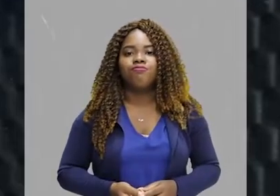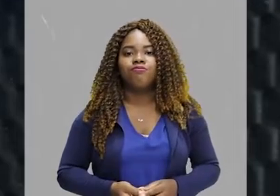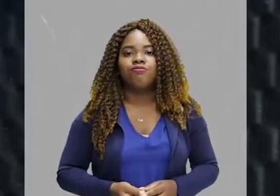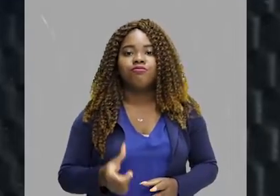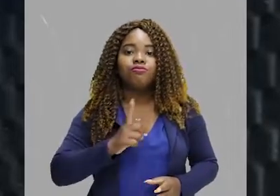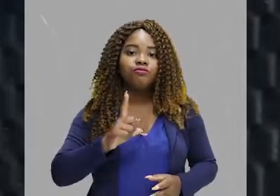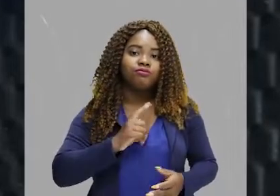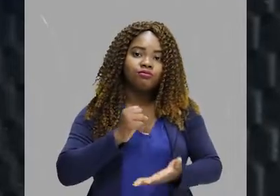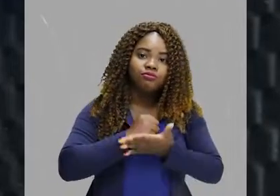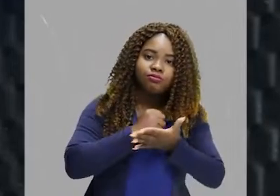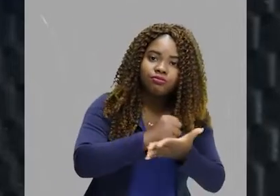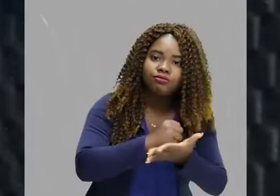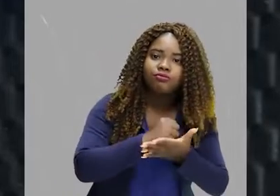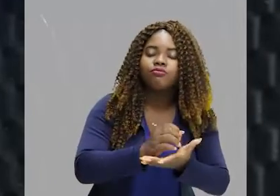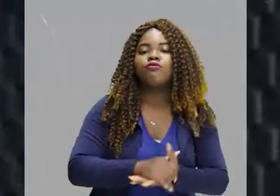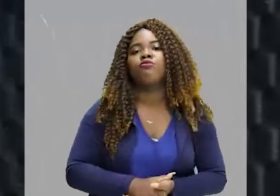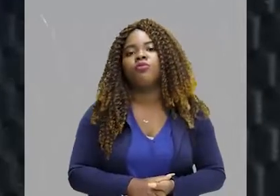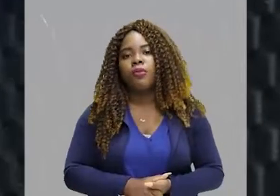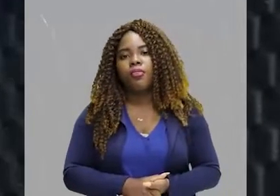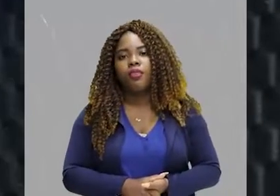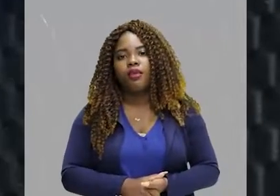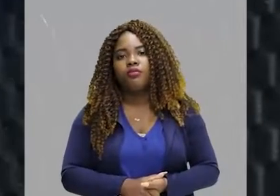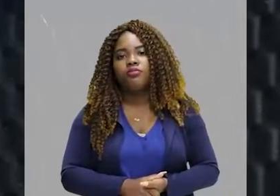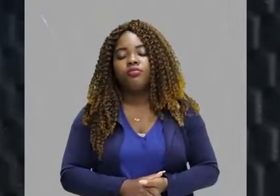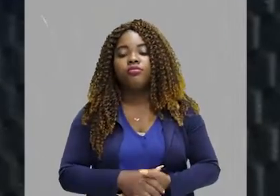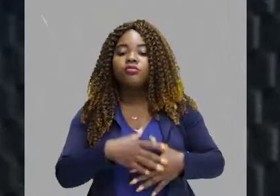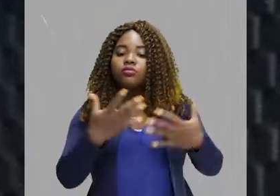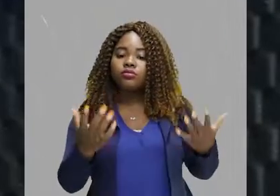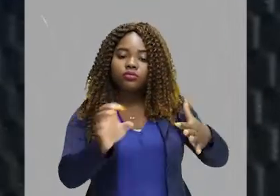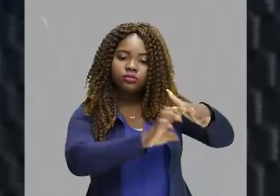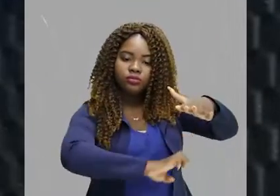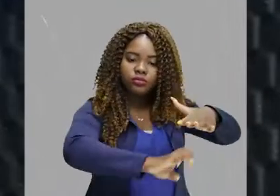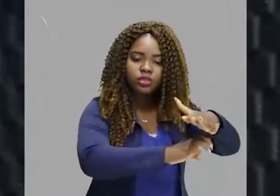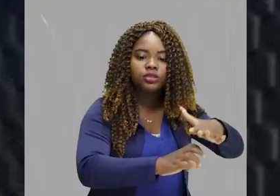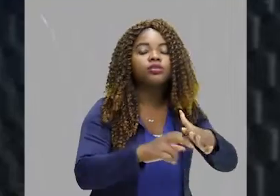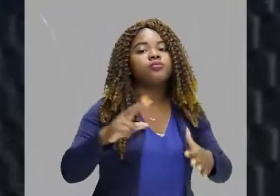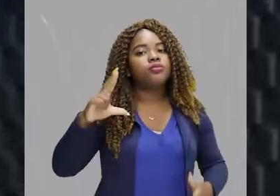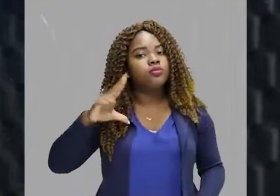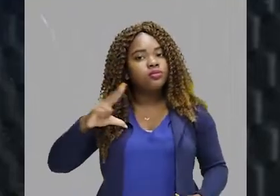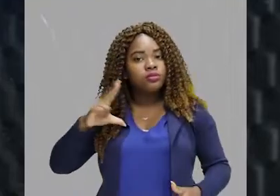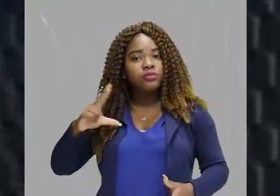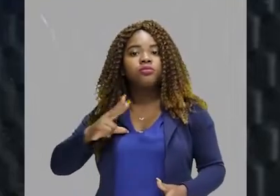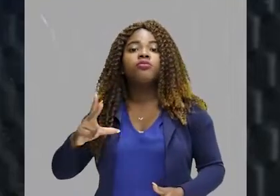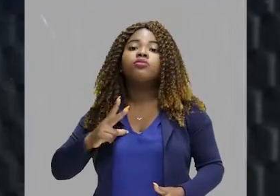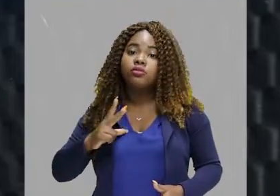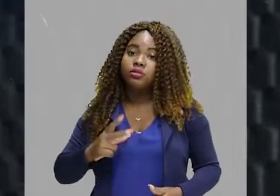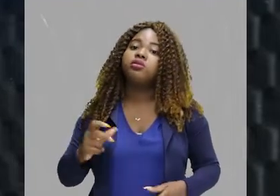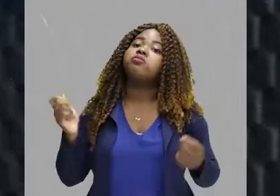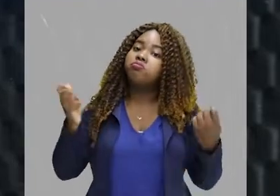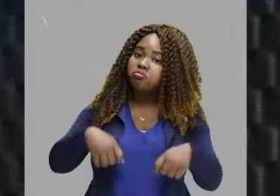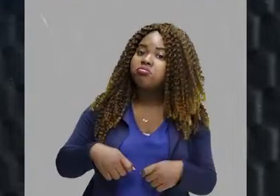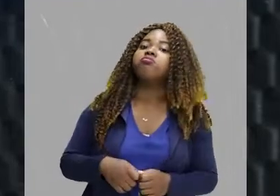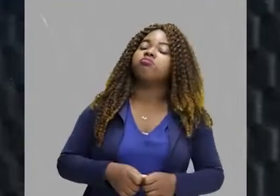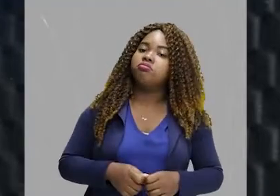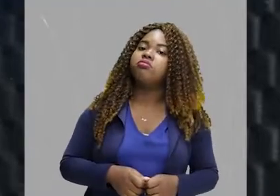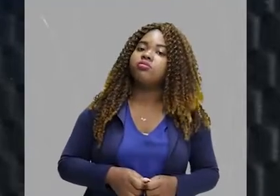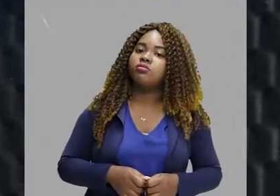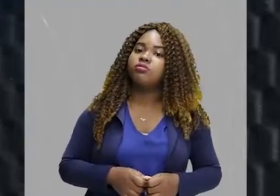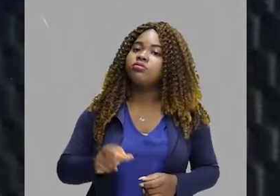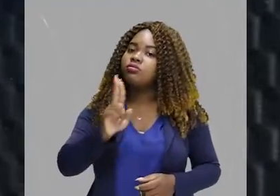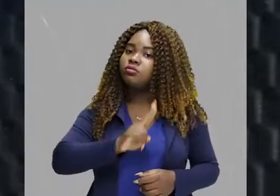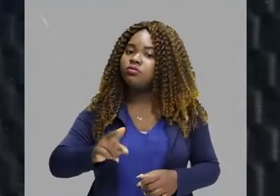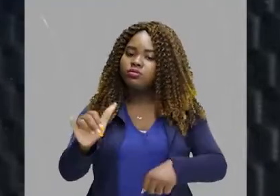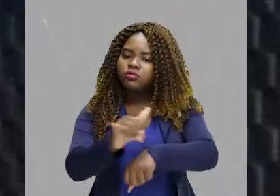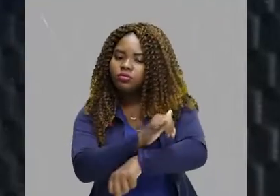engajamento com isso também. Então assim, ó, o setor privado, de certa forma, algumas empresas estão cumprindo esse papel. Elas estão utilizando isso